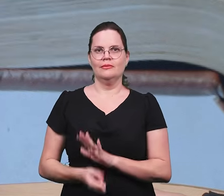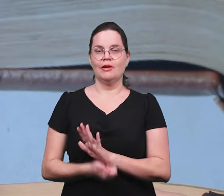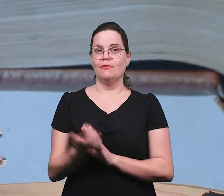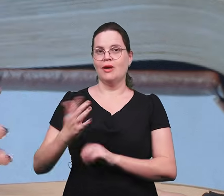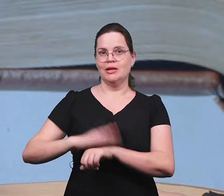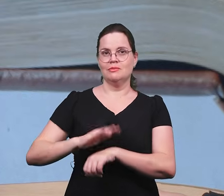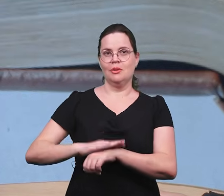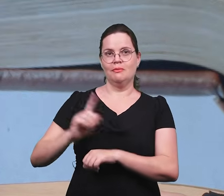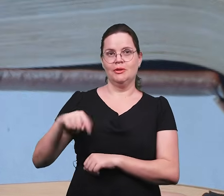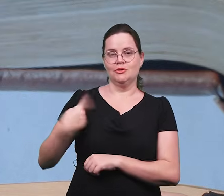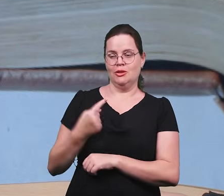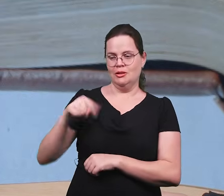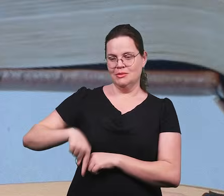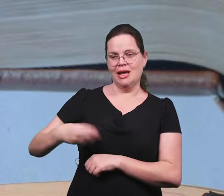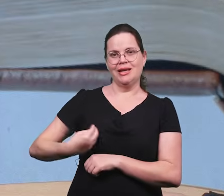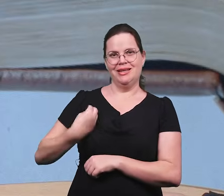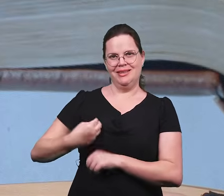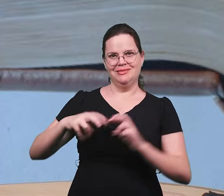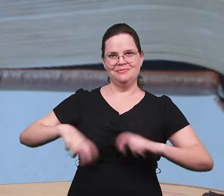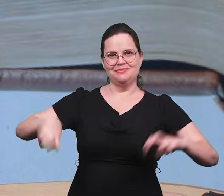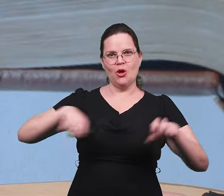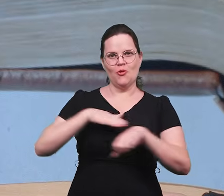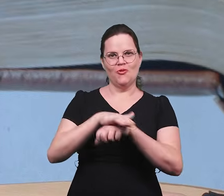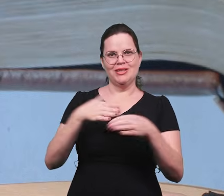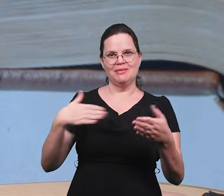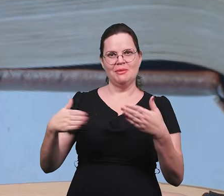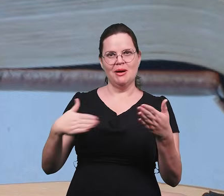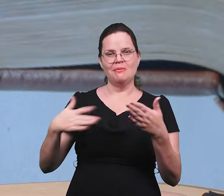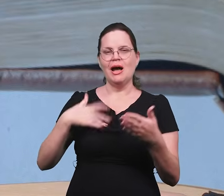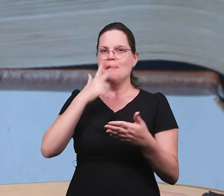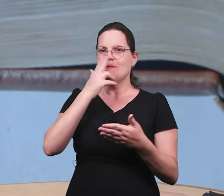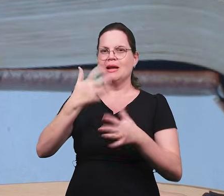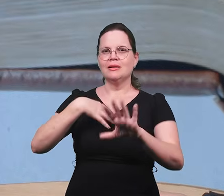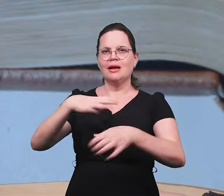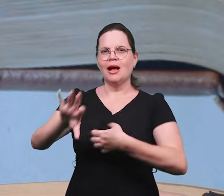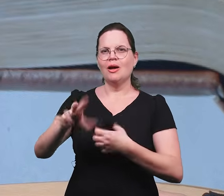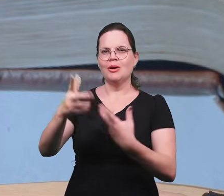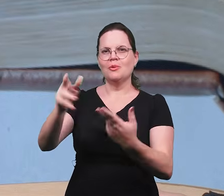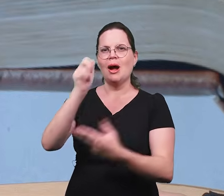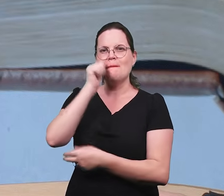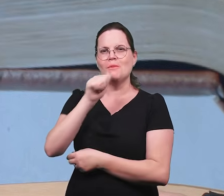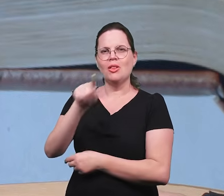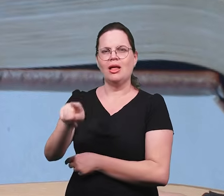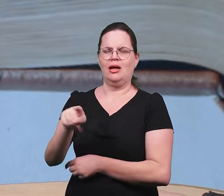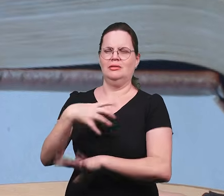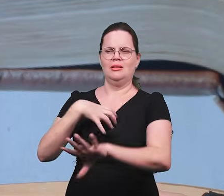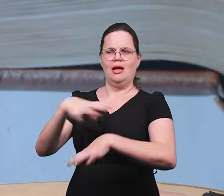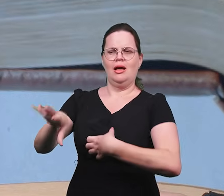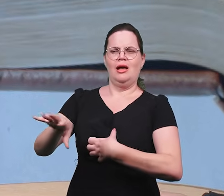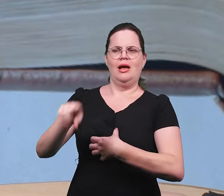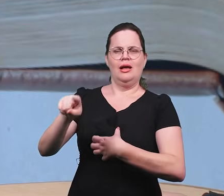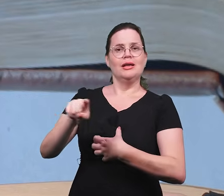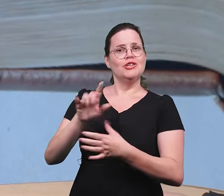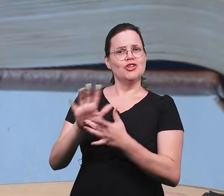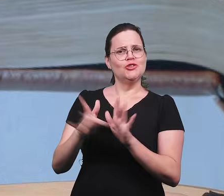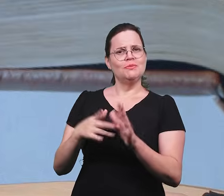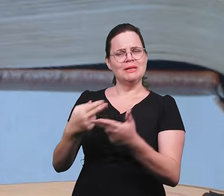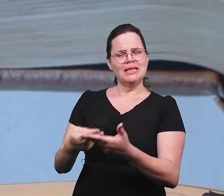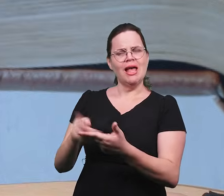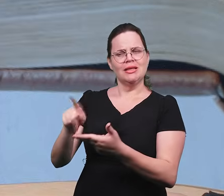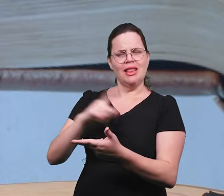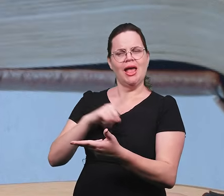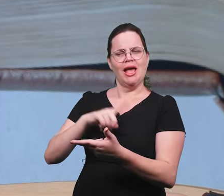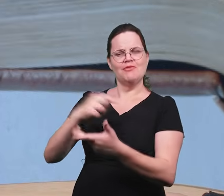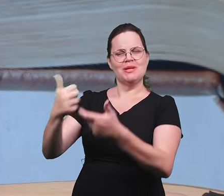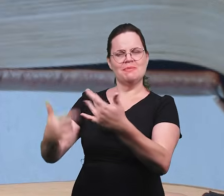num programa Mulheres Bíblicas, nós nos colocamos no lugar dessa mulher, né? Essa mulher que Jesus teve paciência com ela, e